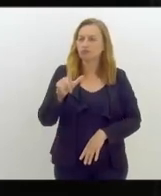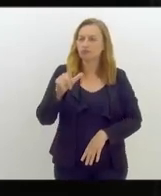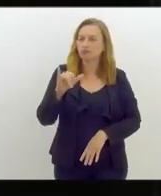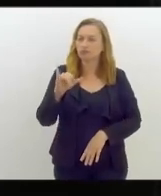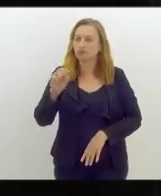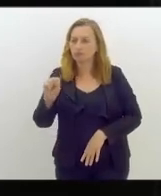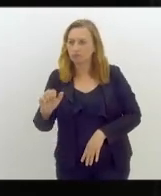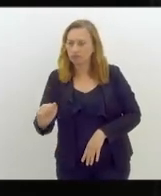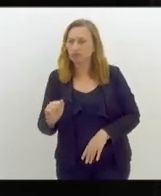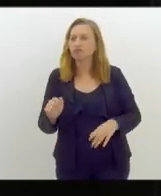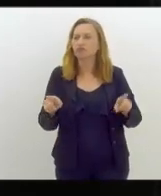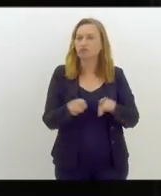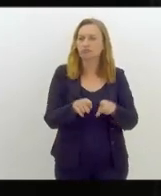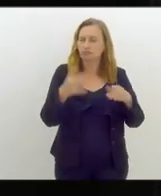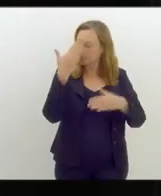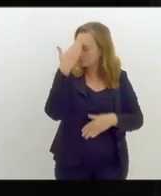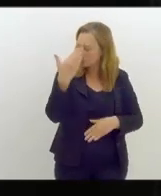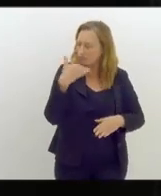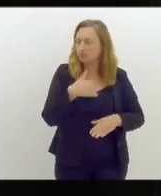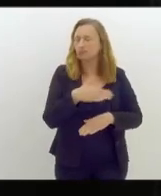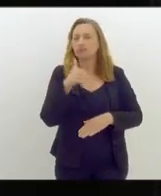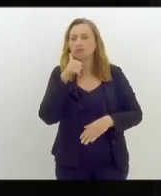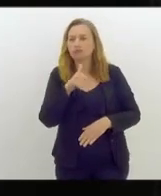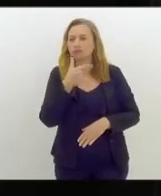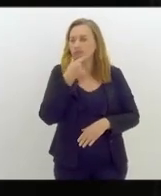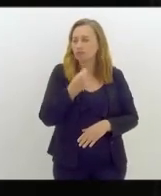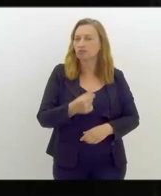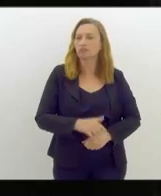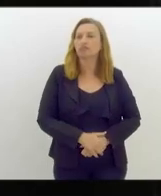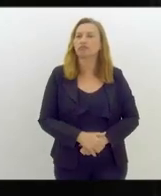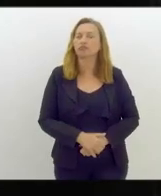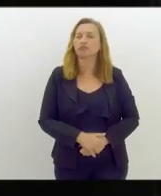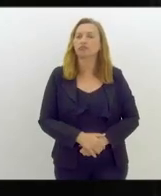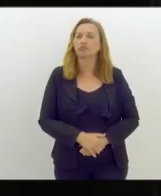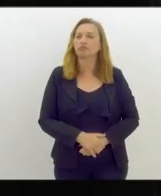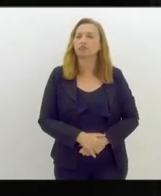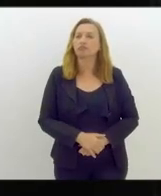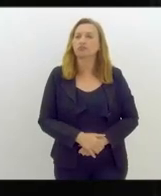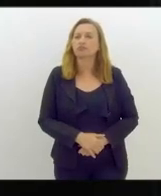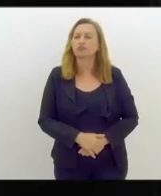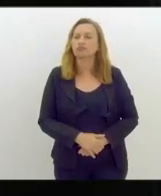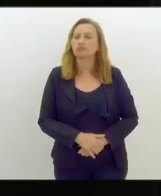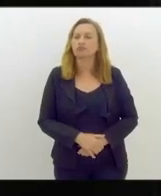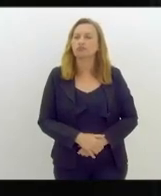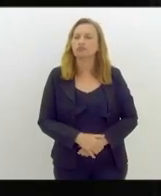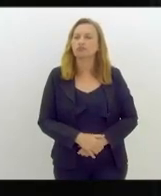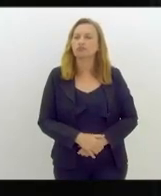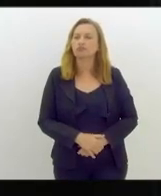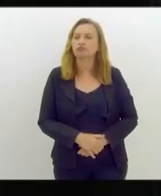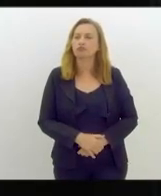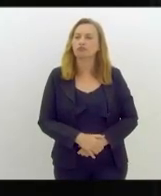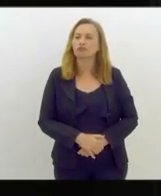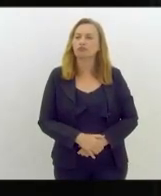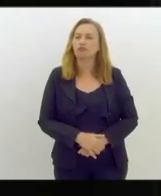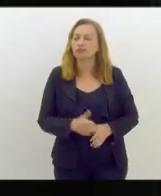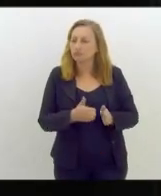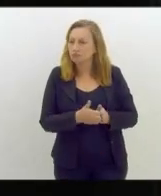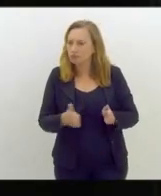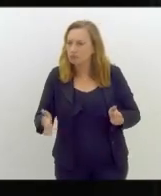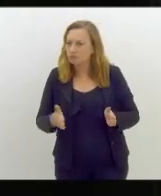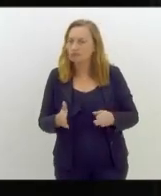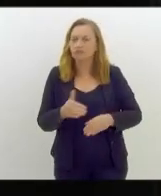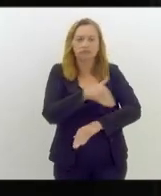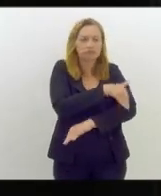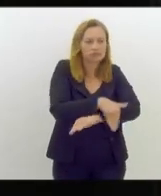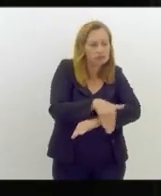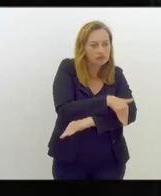E aí agradecer aqueles e aquelas que se comprometeram aí durante esse processo, seja nas